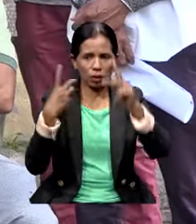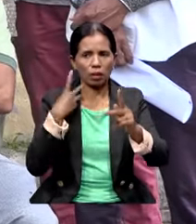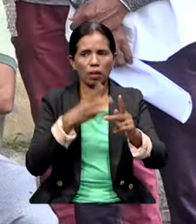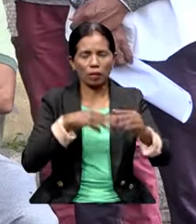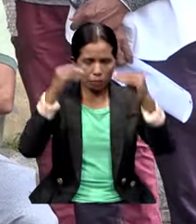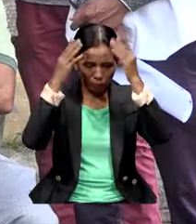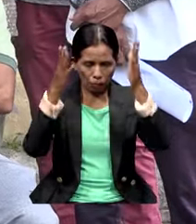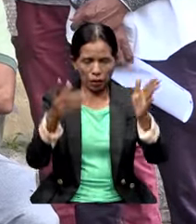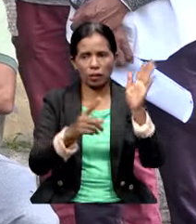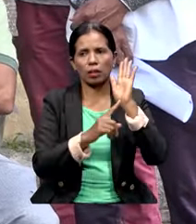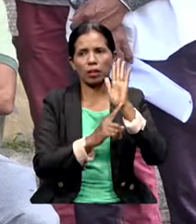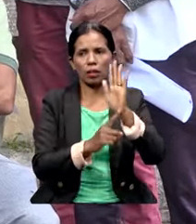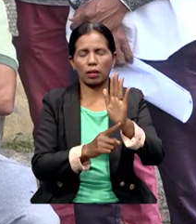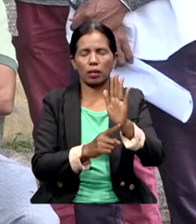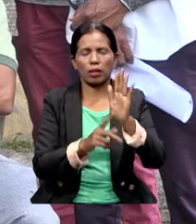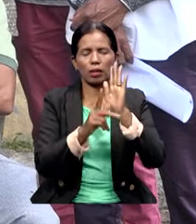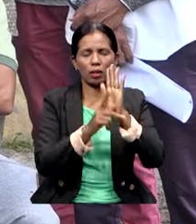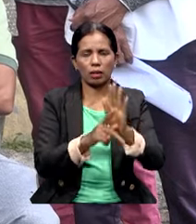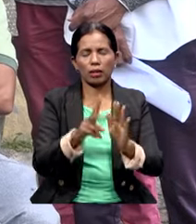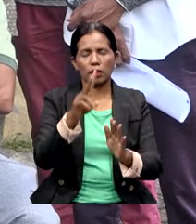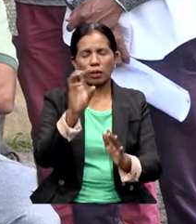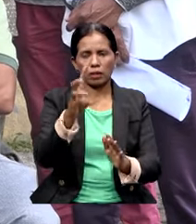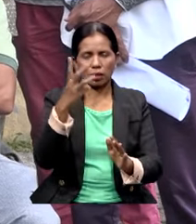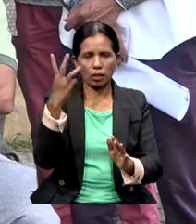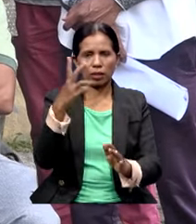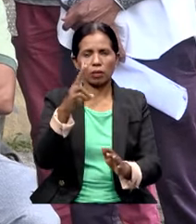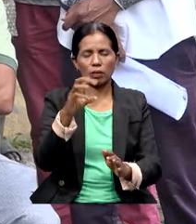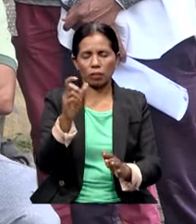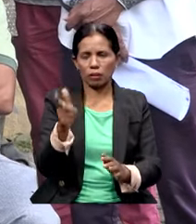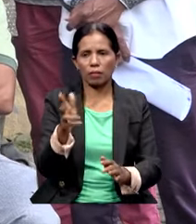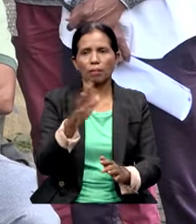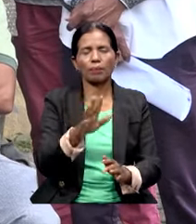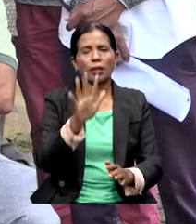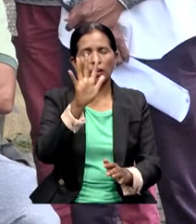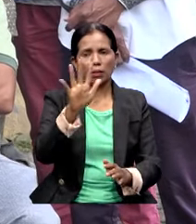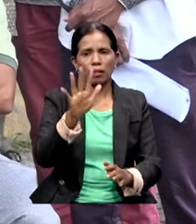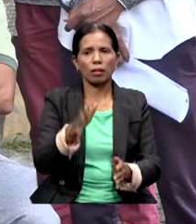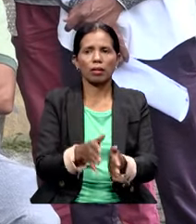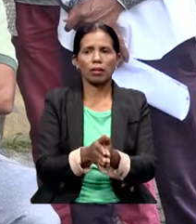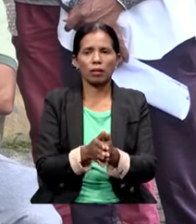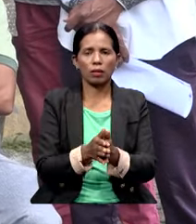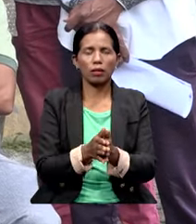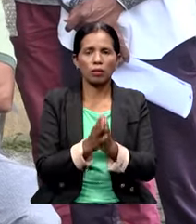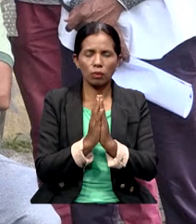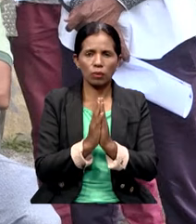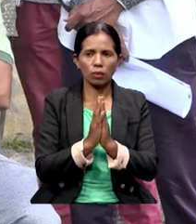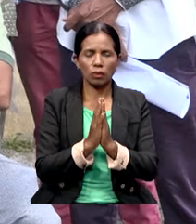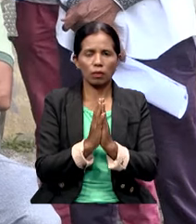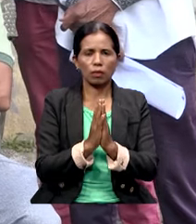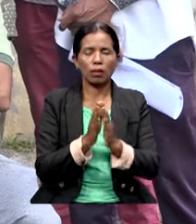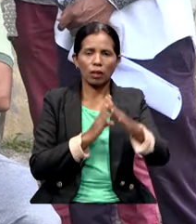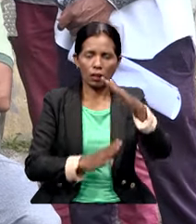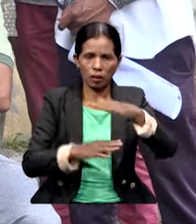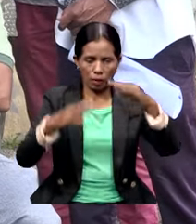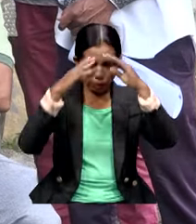professor reclamante, sato. Queisa, ia dia 16 de maio, tina 2023. Lima. Husso Haraikan. Para presidente